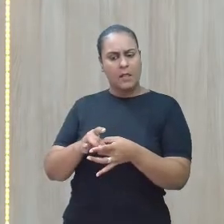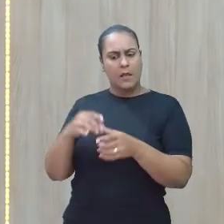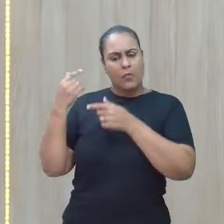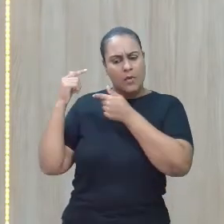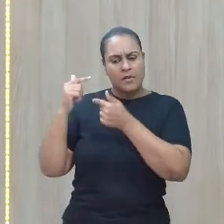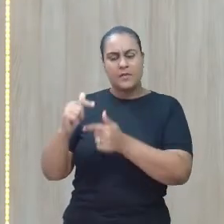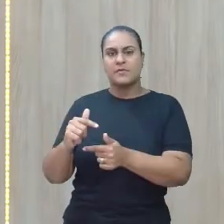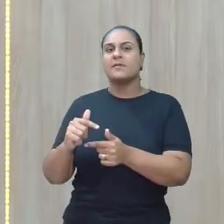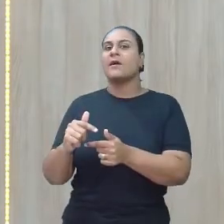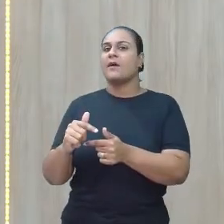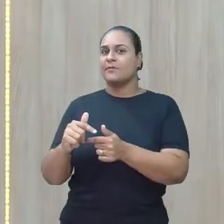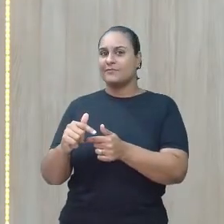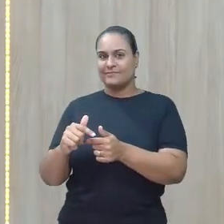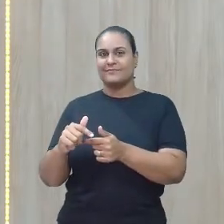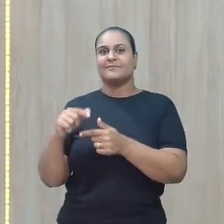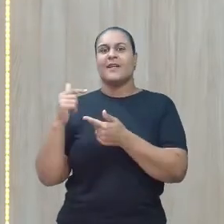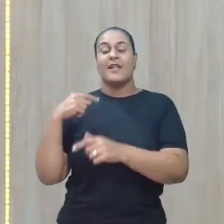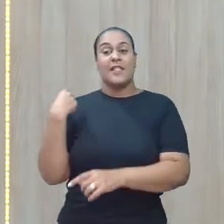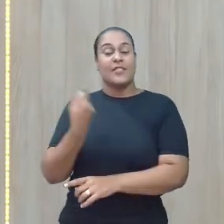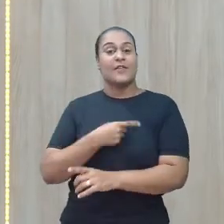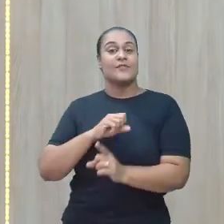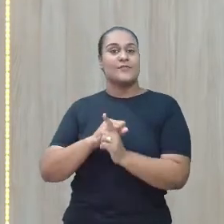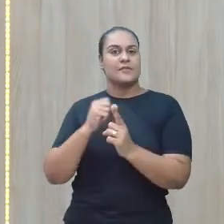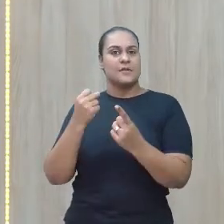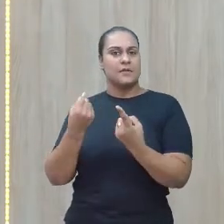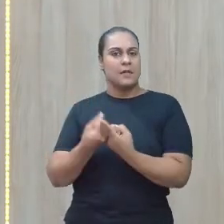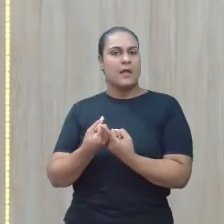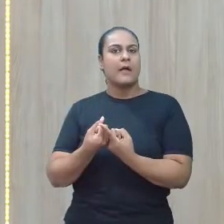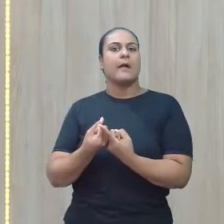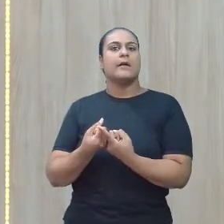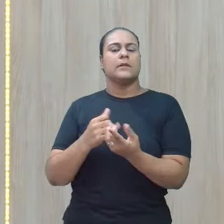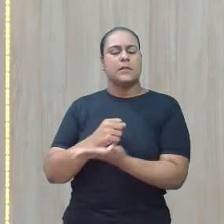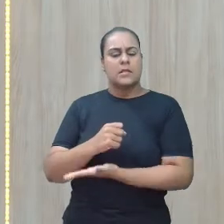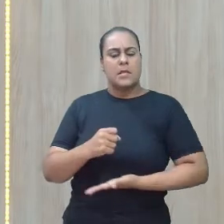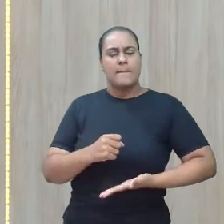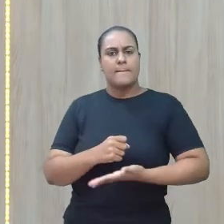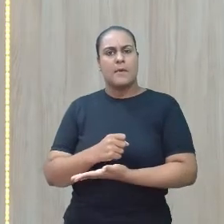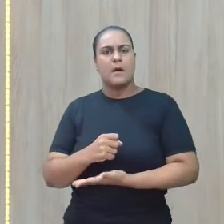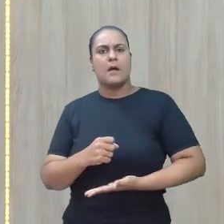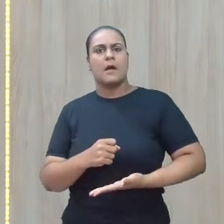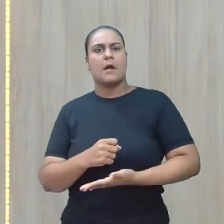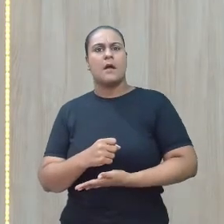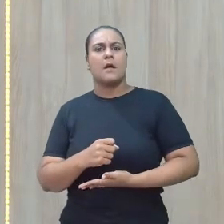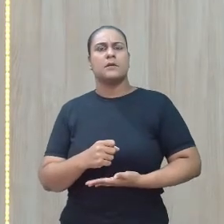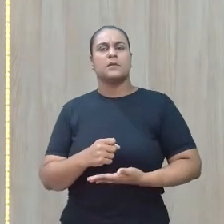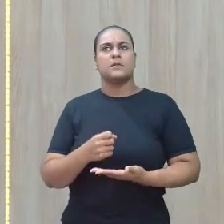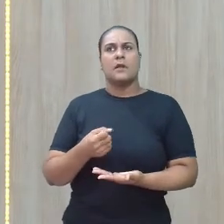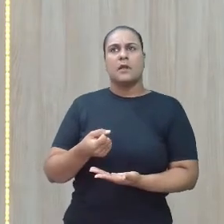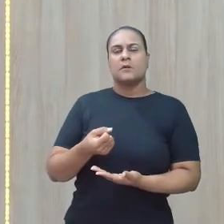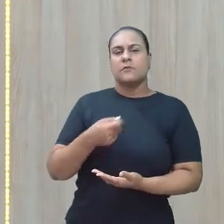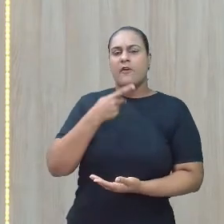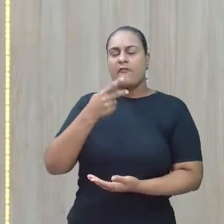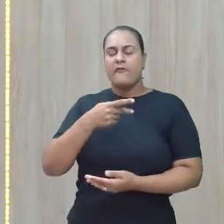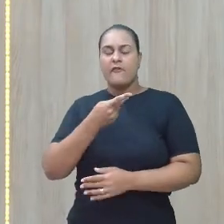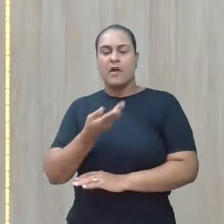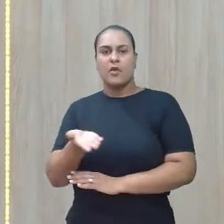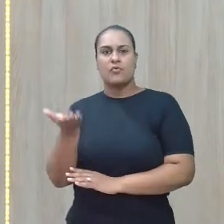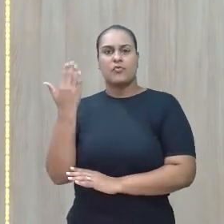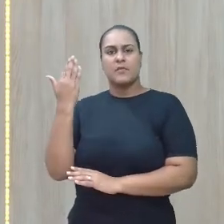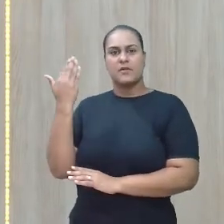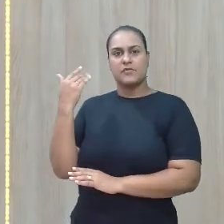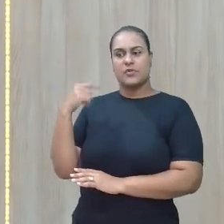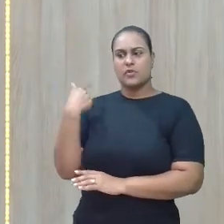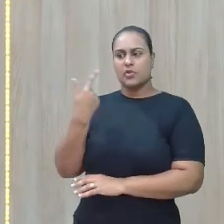como, né, a nossa sociedade está alicerçada, ela está baseada, ela fala sobre o nosso passado, né, sobre